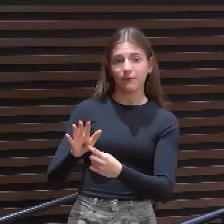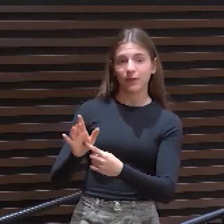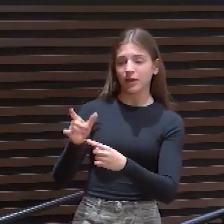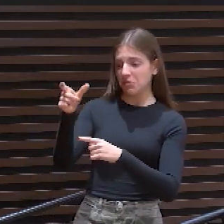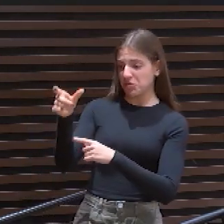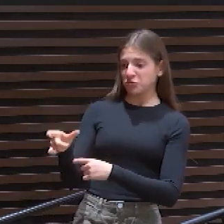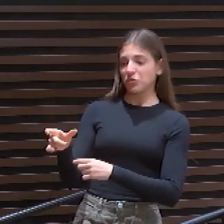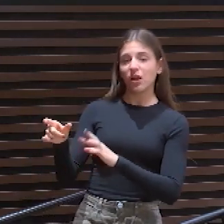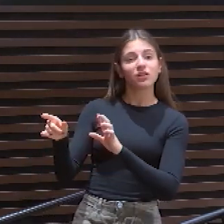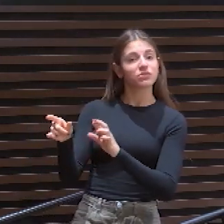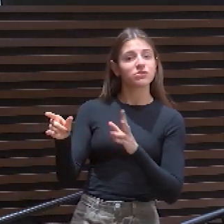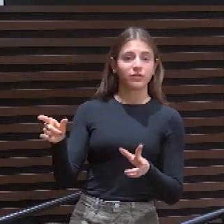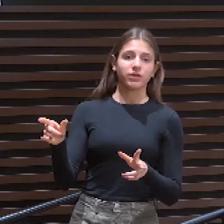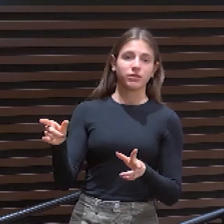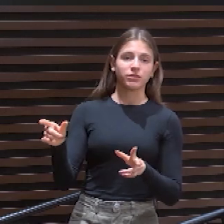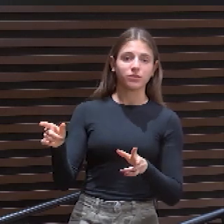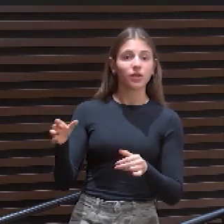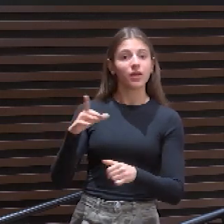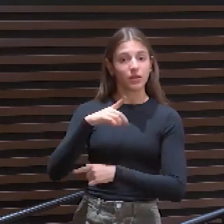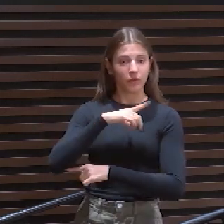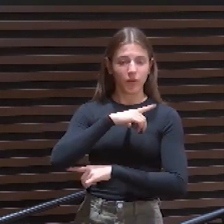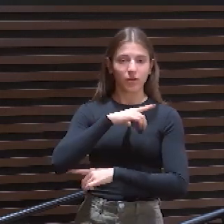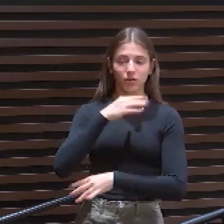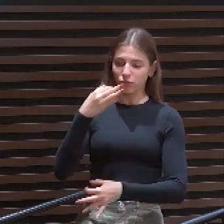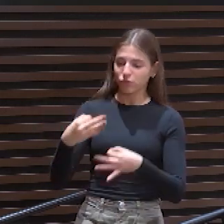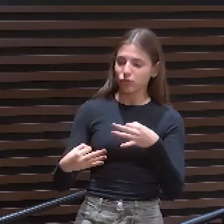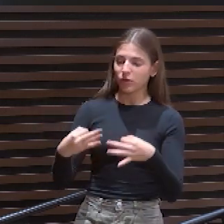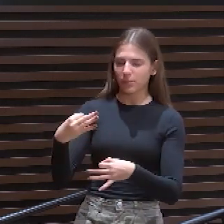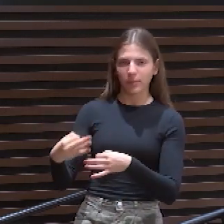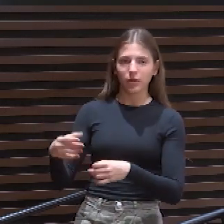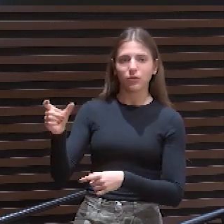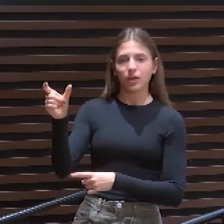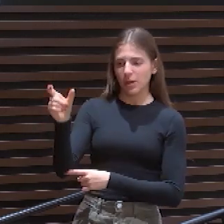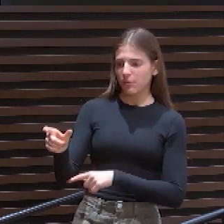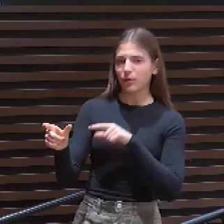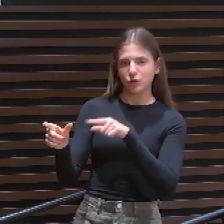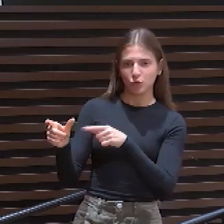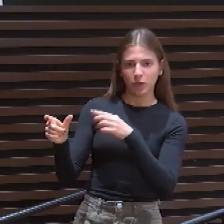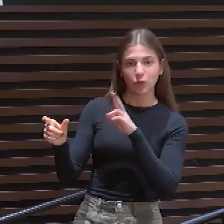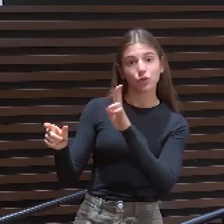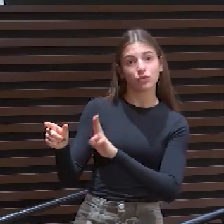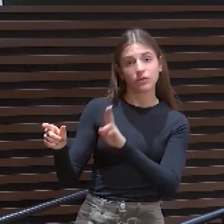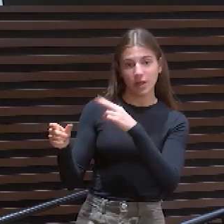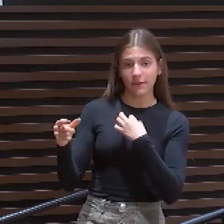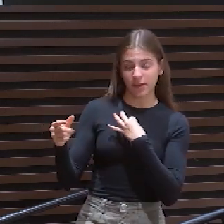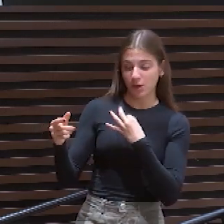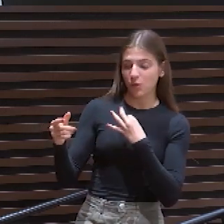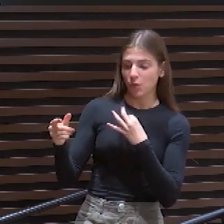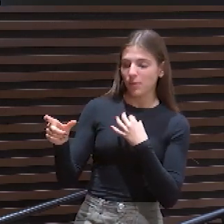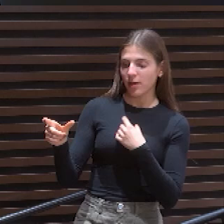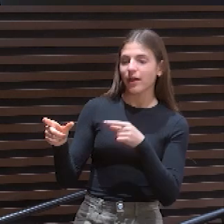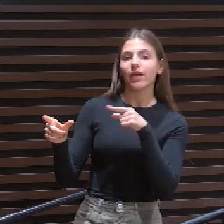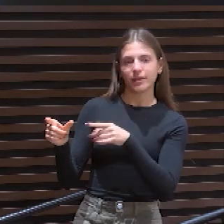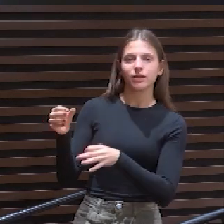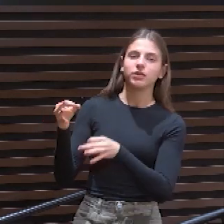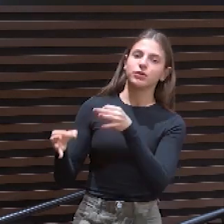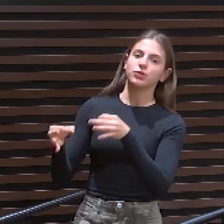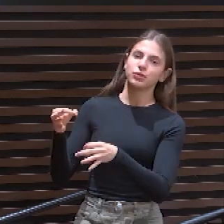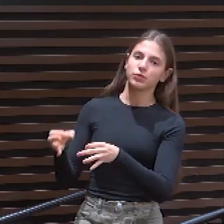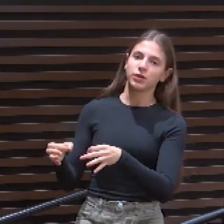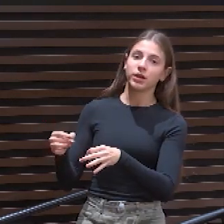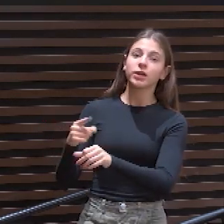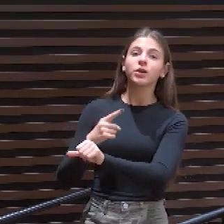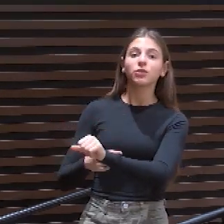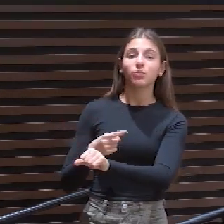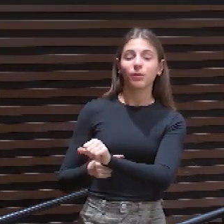outros. Lá está tendo julgamento, é aquele quem julga. E aqui, quando eu me visto, eu também falo